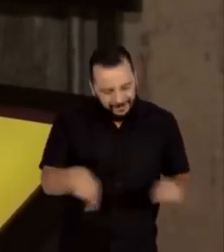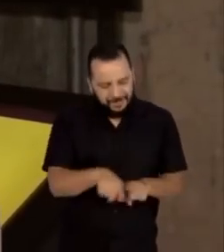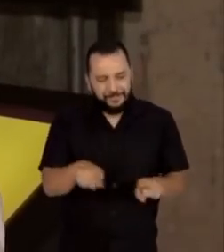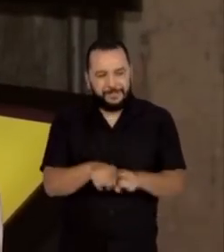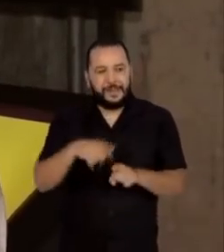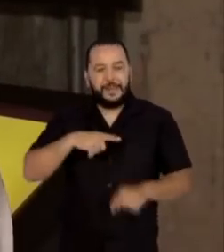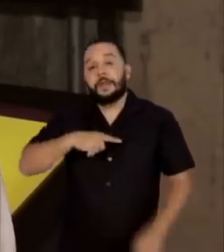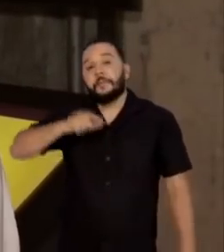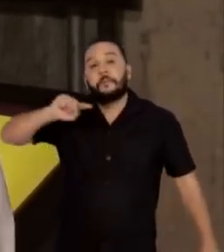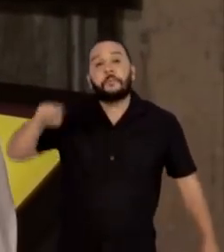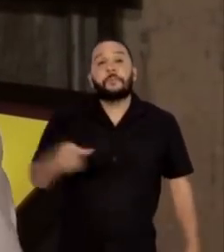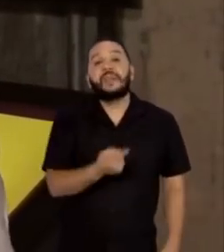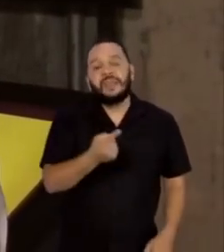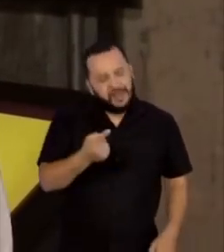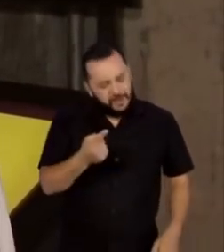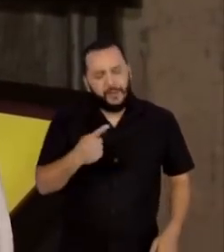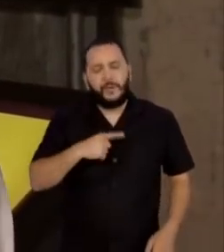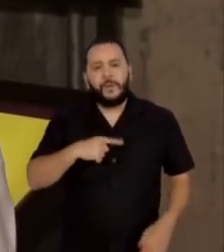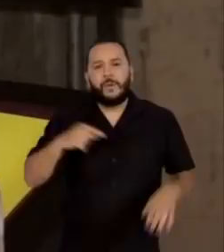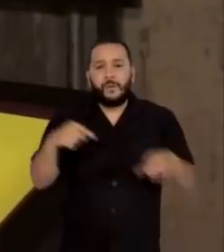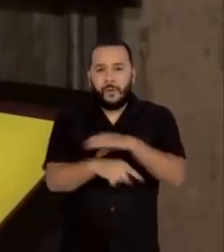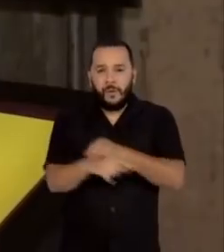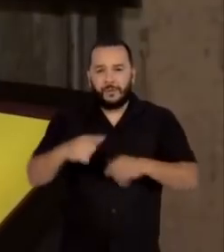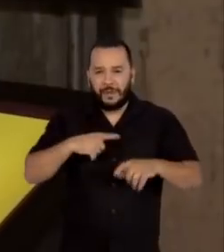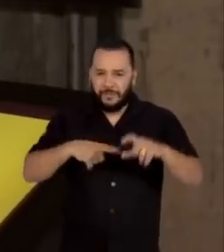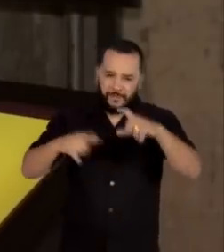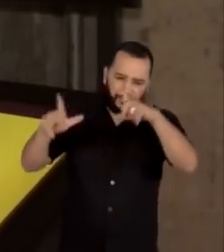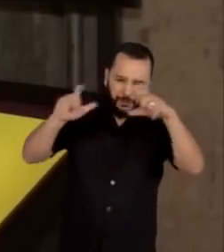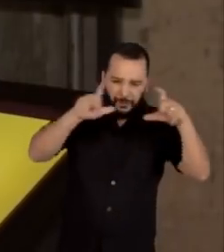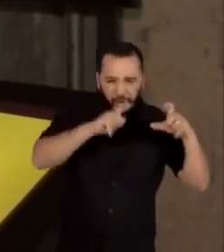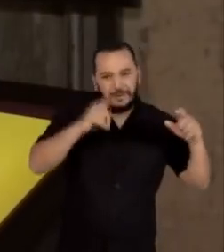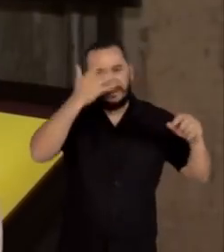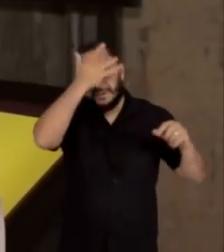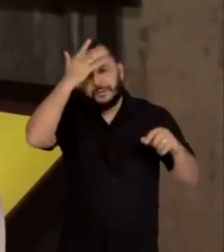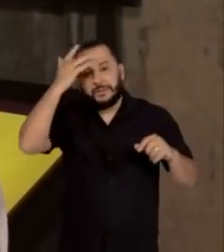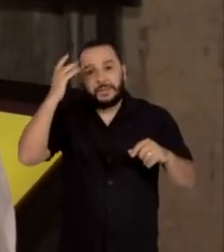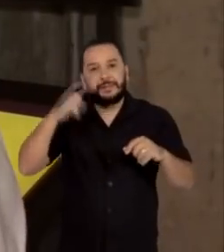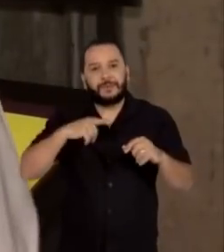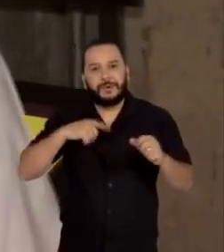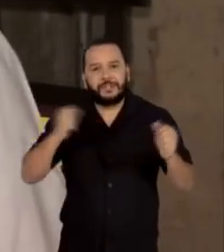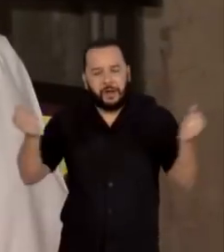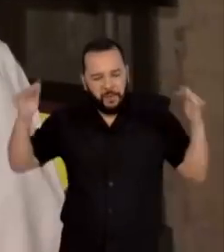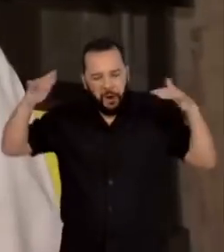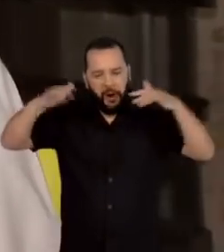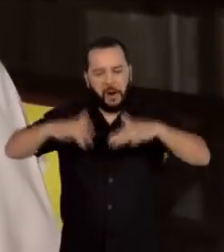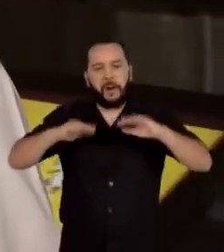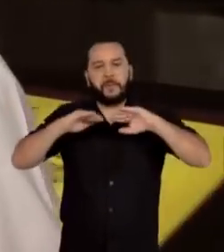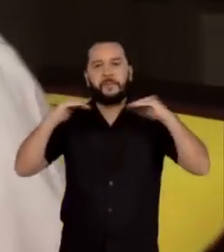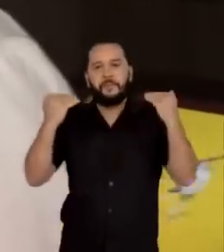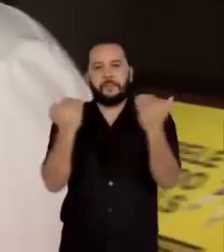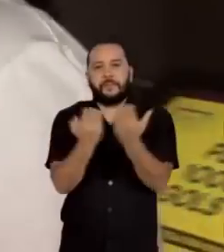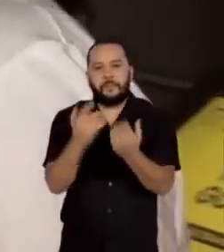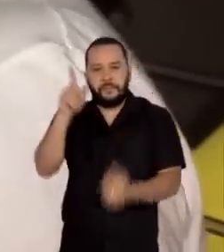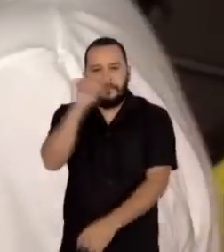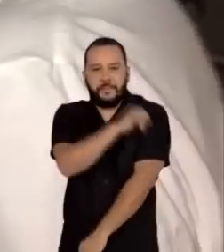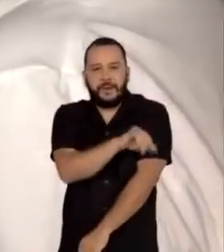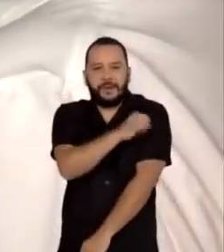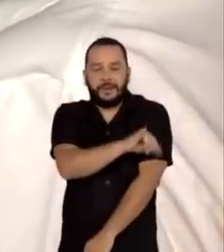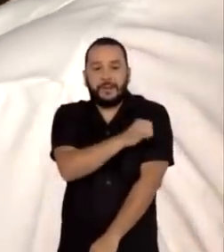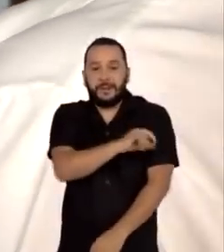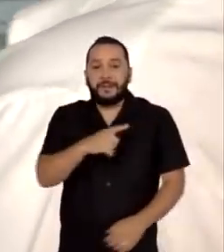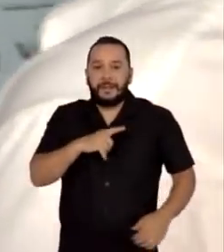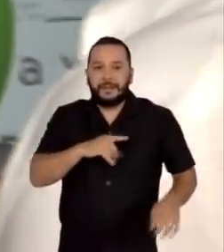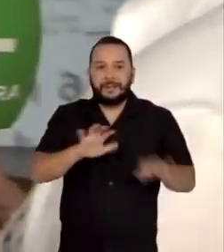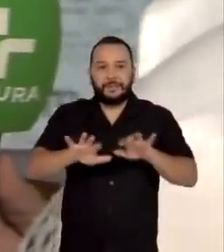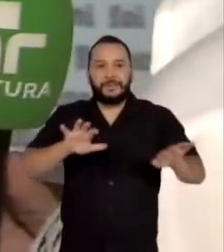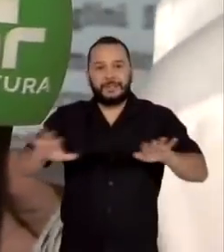foi carregado por fotógrafos, por torcedores que invadiram o gramado do Maracanã. E para falar um pouquinho mais sobre a exposição Pelé 1000